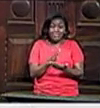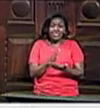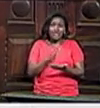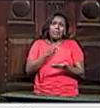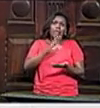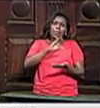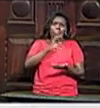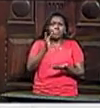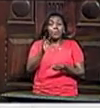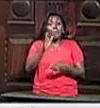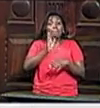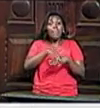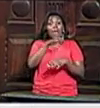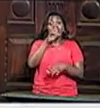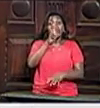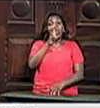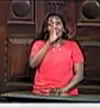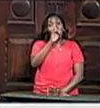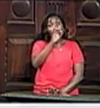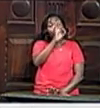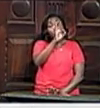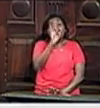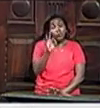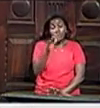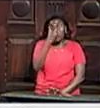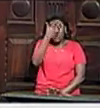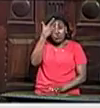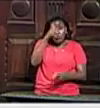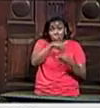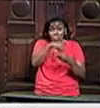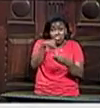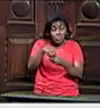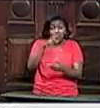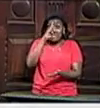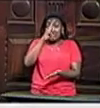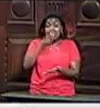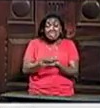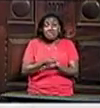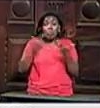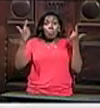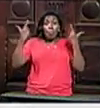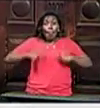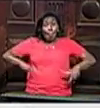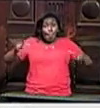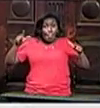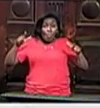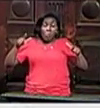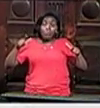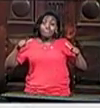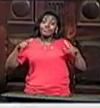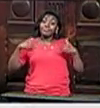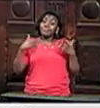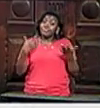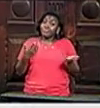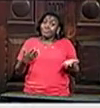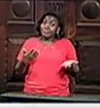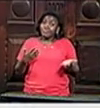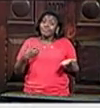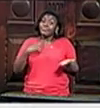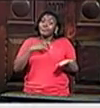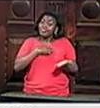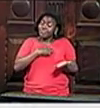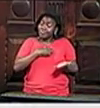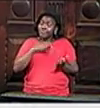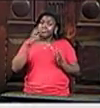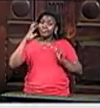frio mais de 50% dos eleitores decidiram não se exprimir isso deve merecer de nós uma profunda